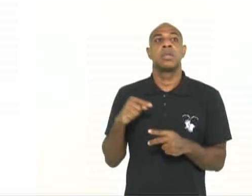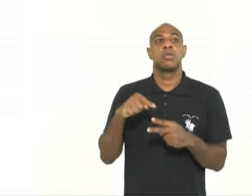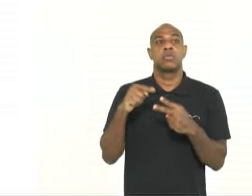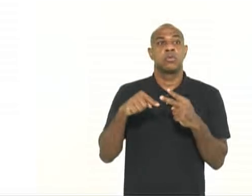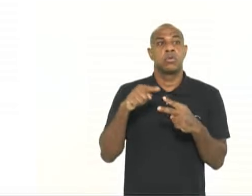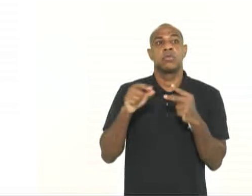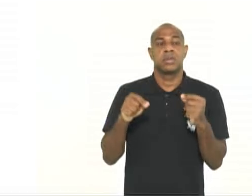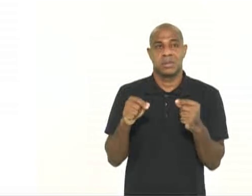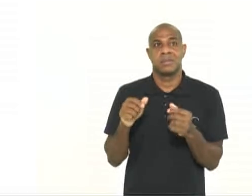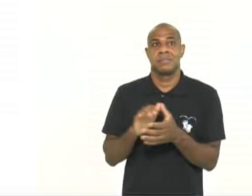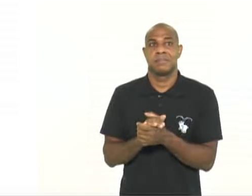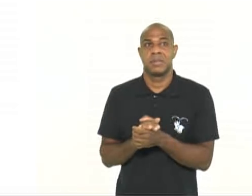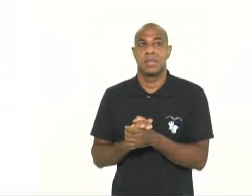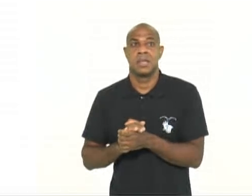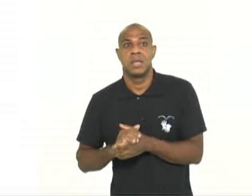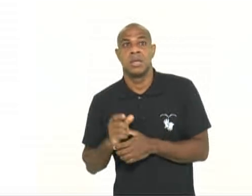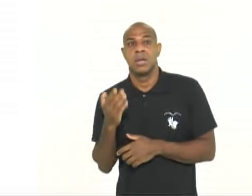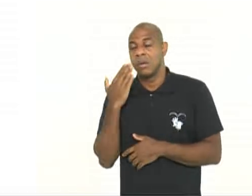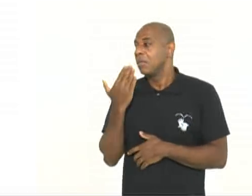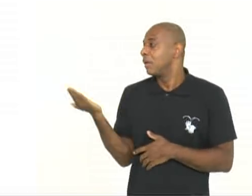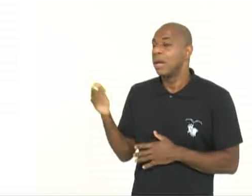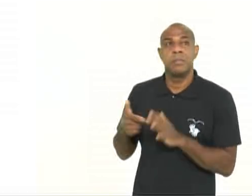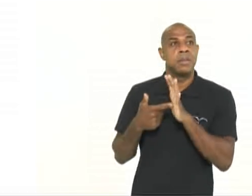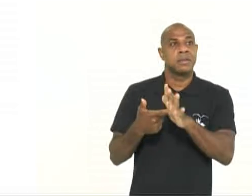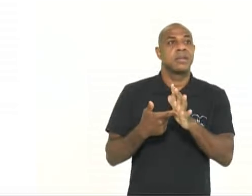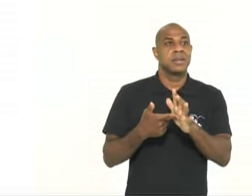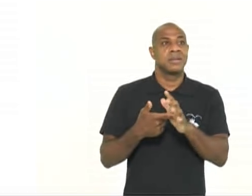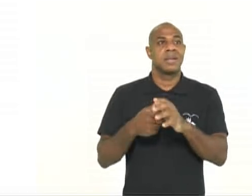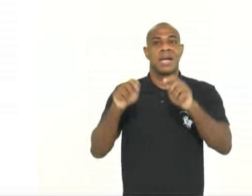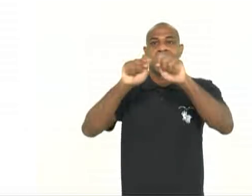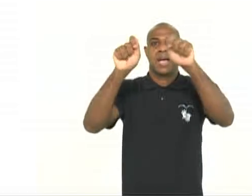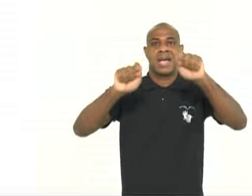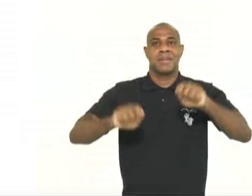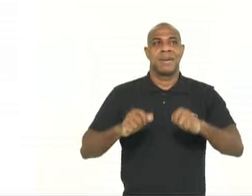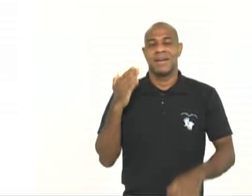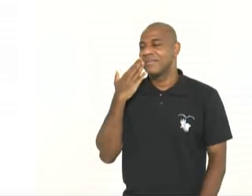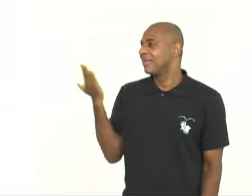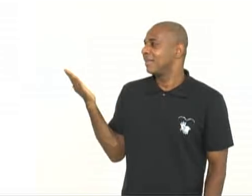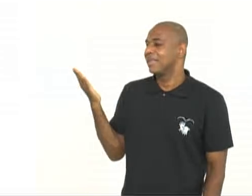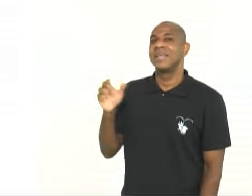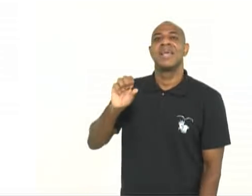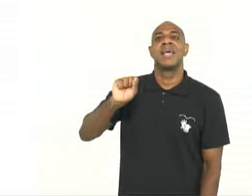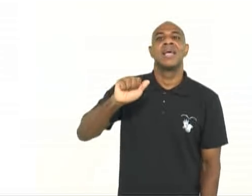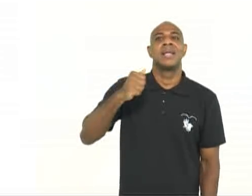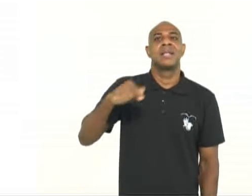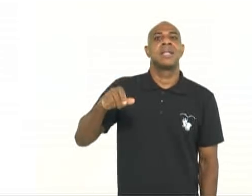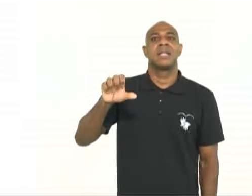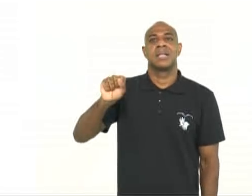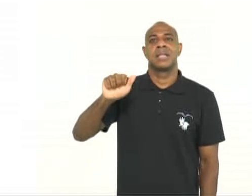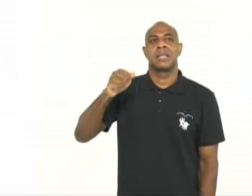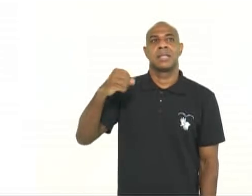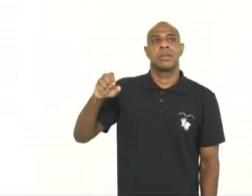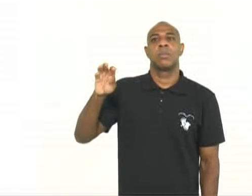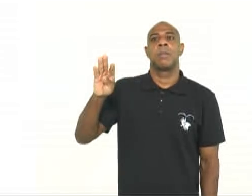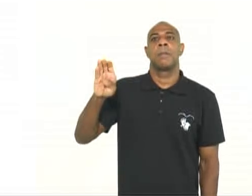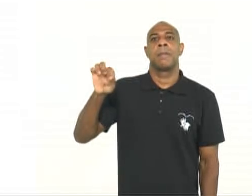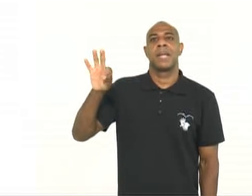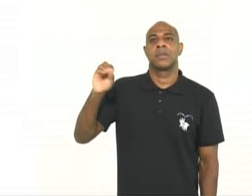polos da vida monástica beneditina. Aqui é uma representação de São Bento de Nursia, representada pela pintura de Giovanni Bellini, em